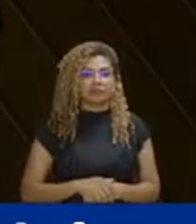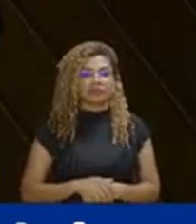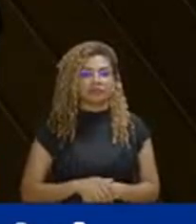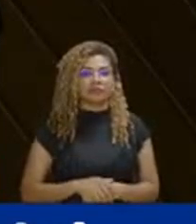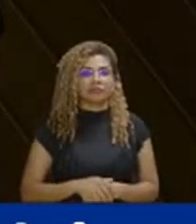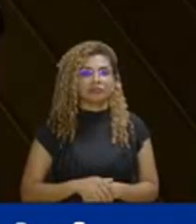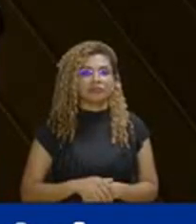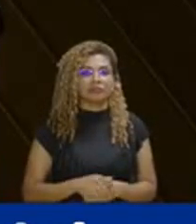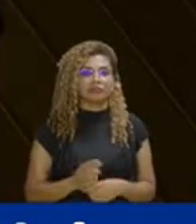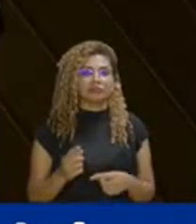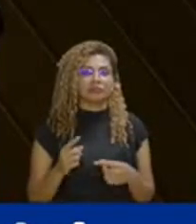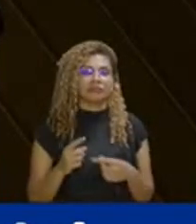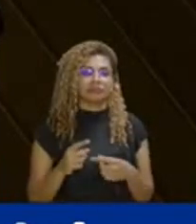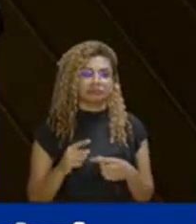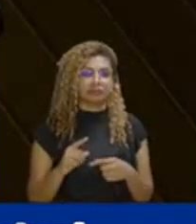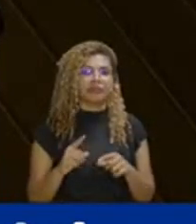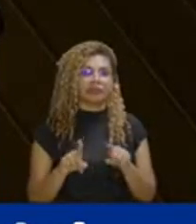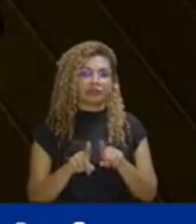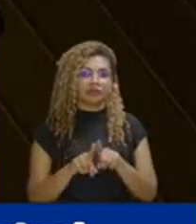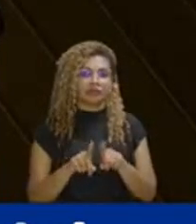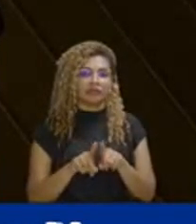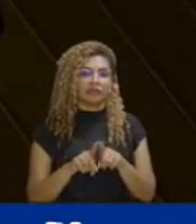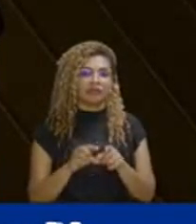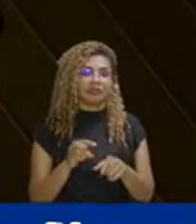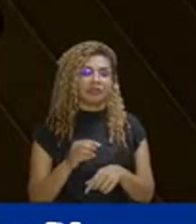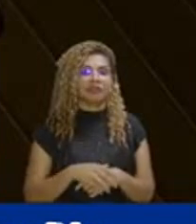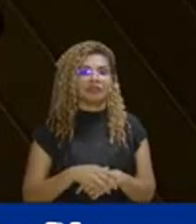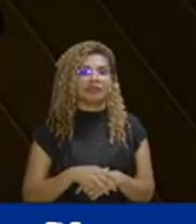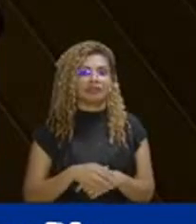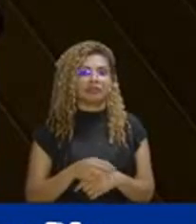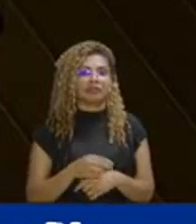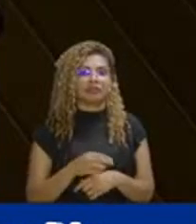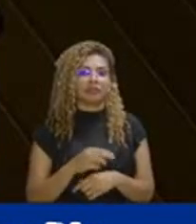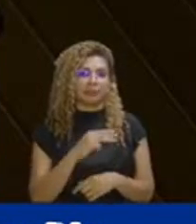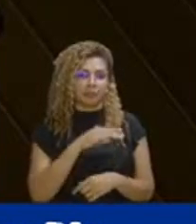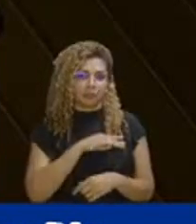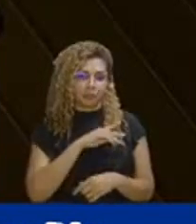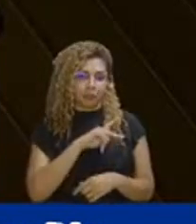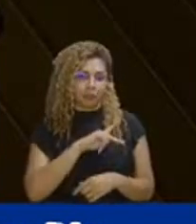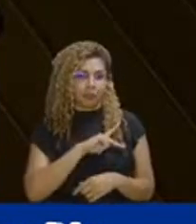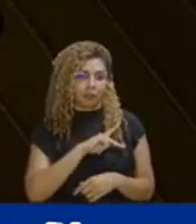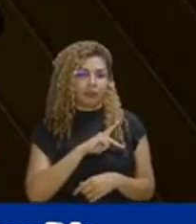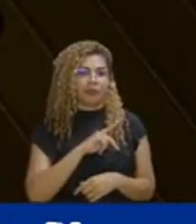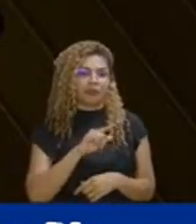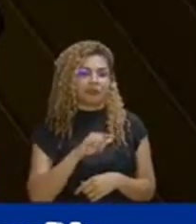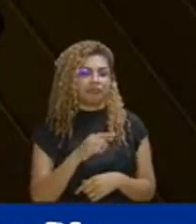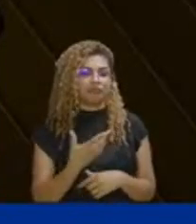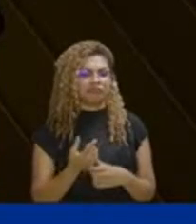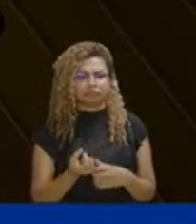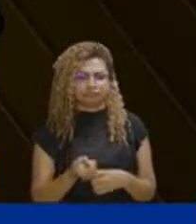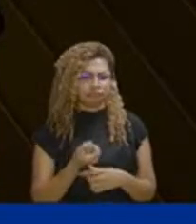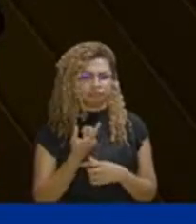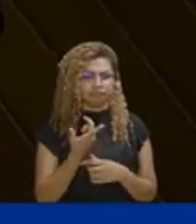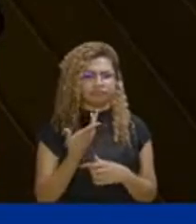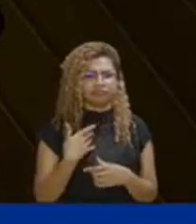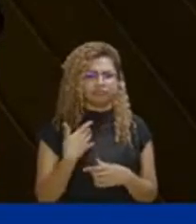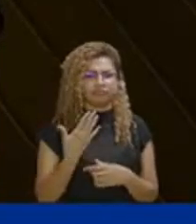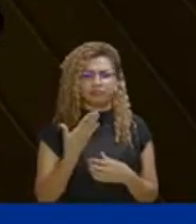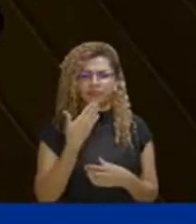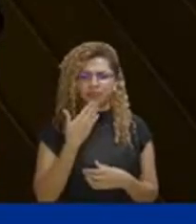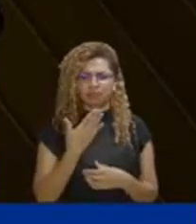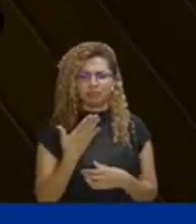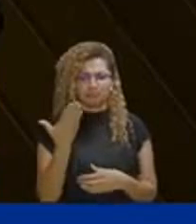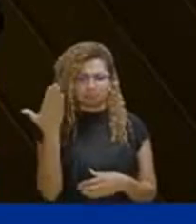Além disso, conforme pontuado pela Procuradoria Regional Eleitoral, abro aspas, causa estranheza o mencionado pedido de produção de